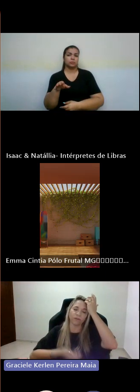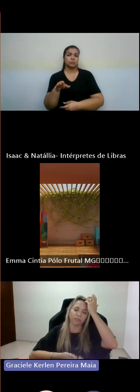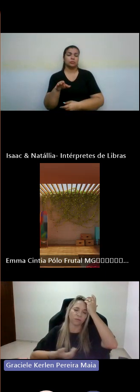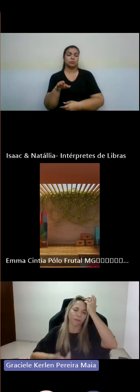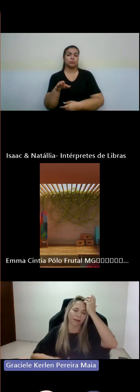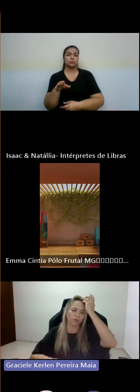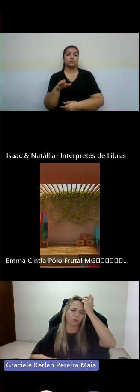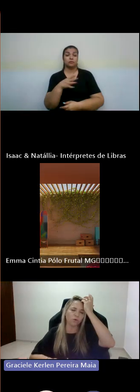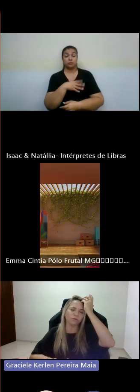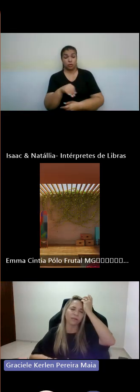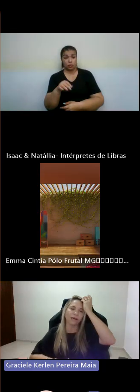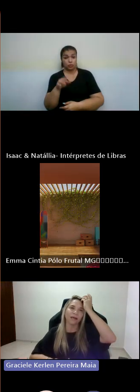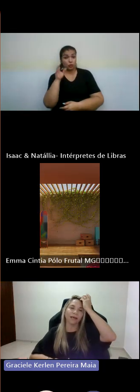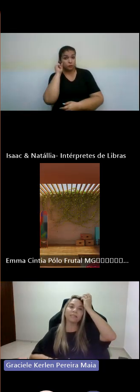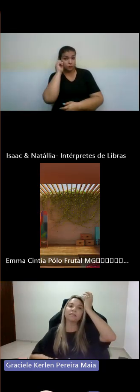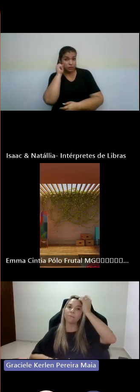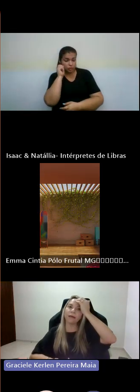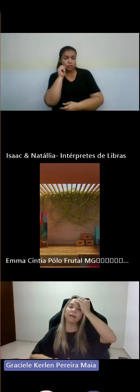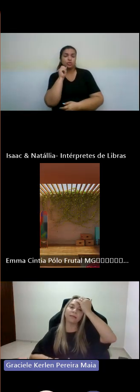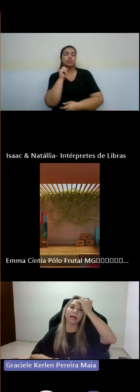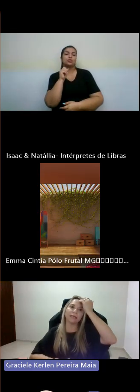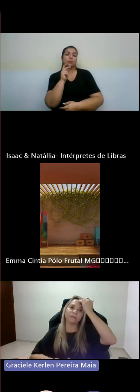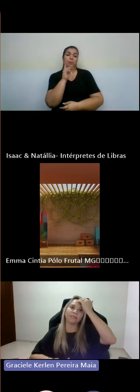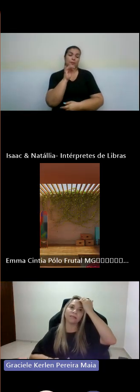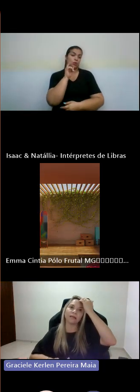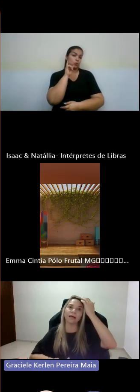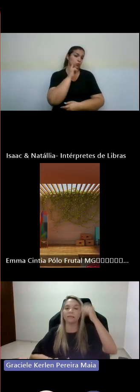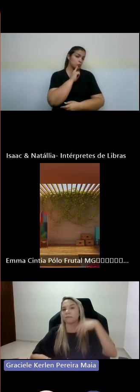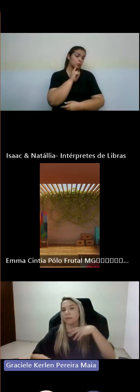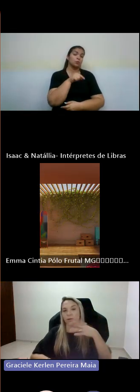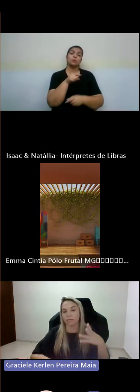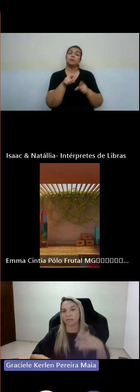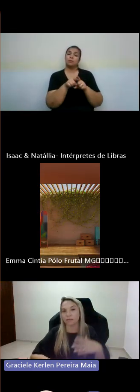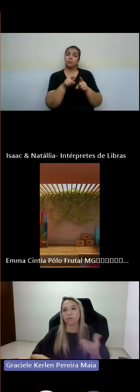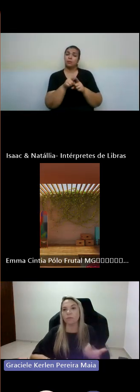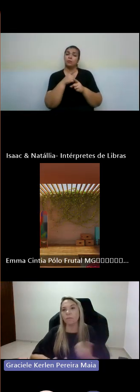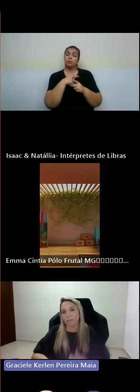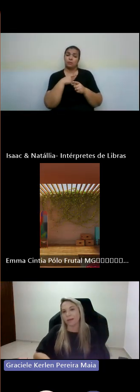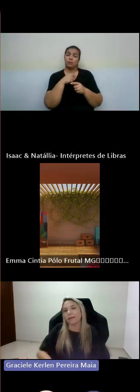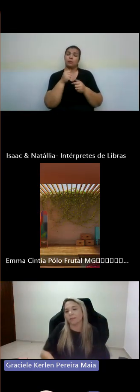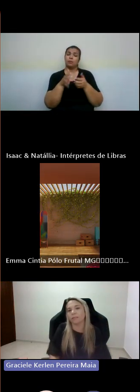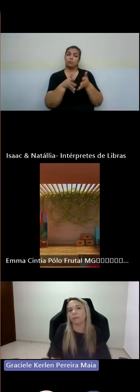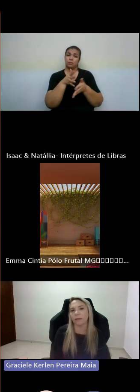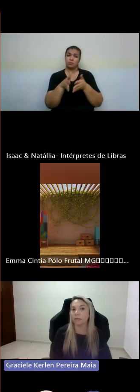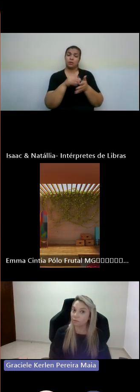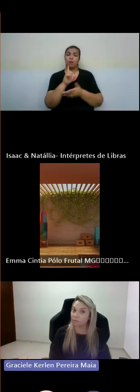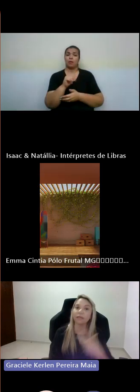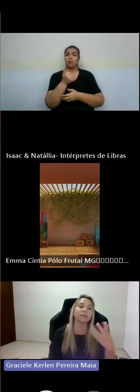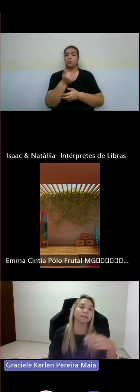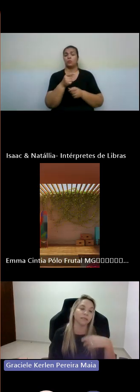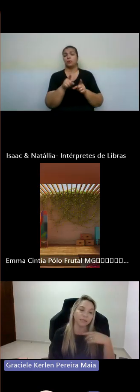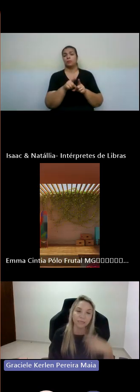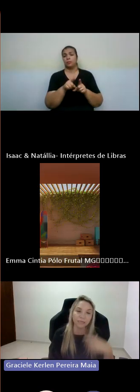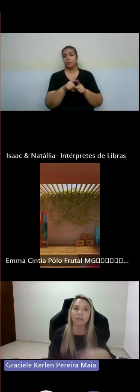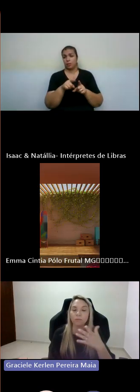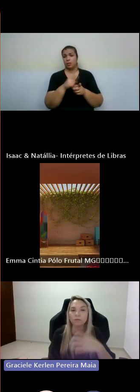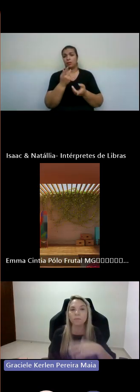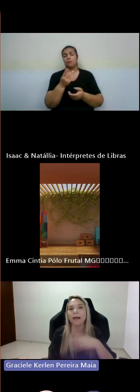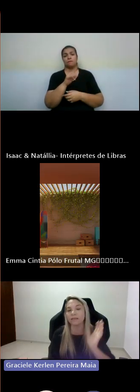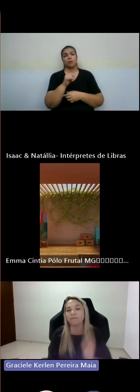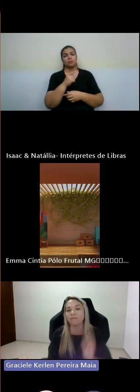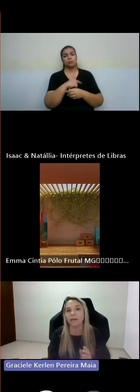filhos ouvintes de pais surdos, eles também têm a língua de sinais, na maioria das vezes, como primeira língua também. Eles vão estar